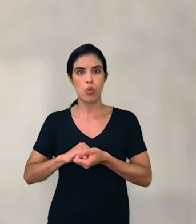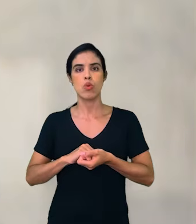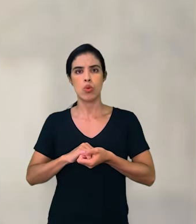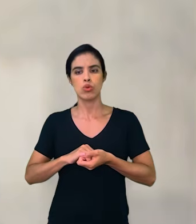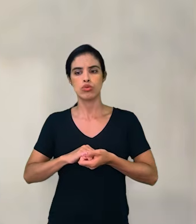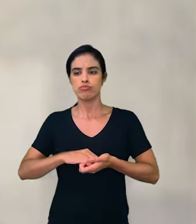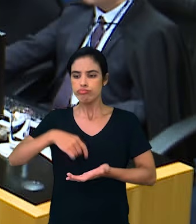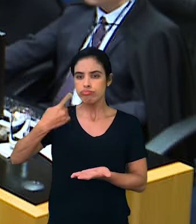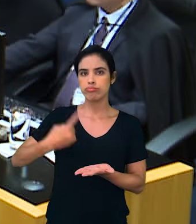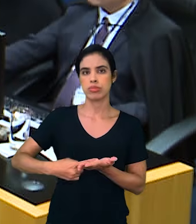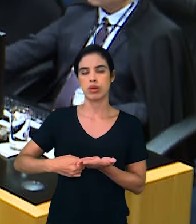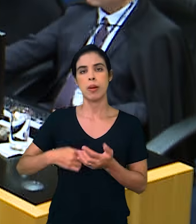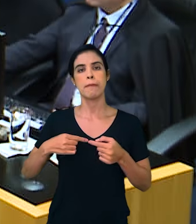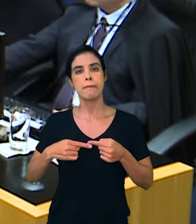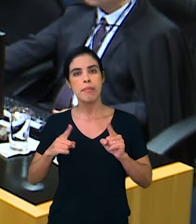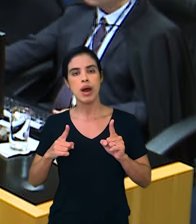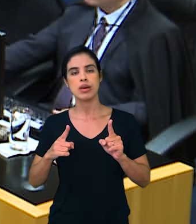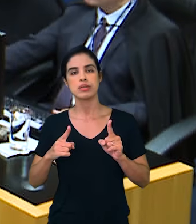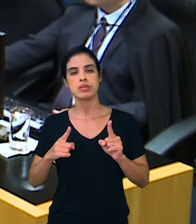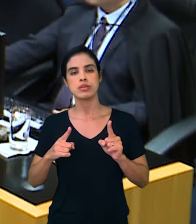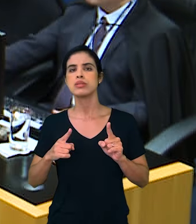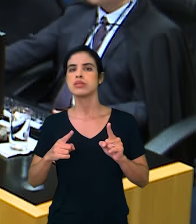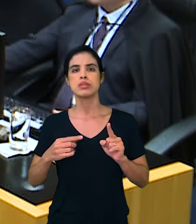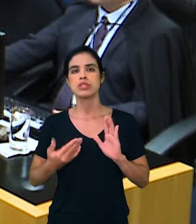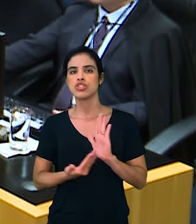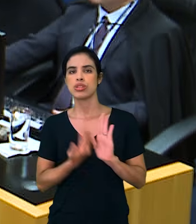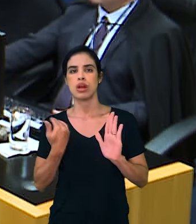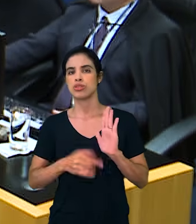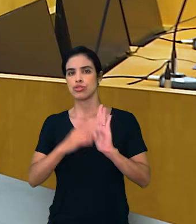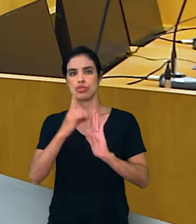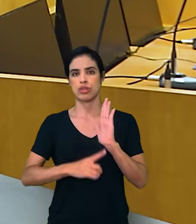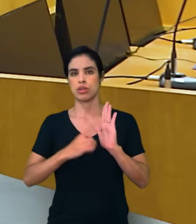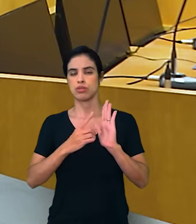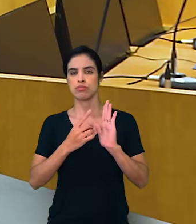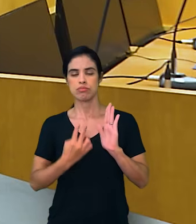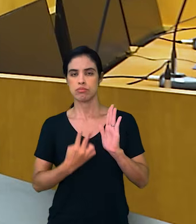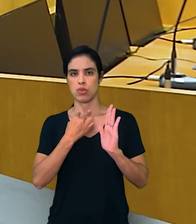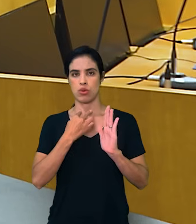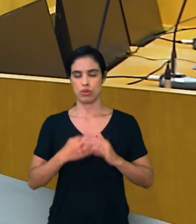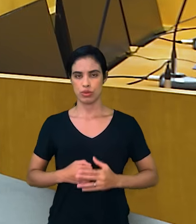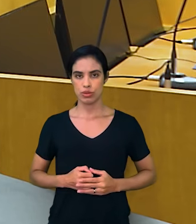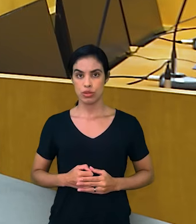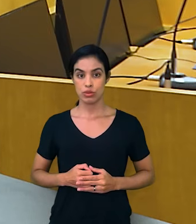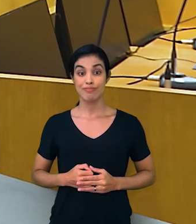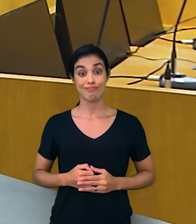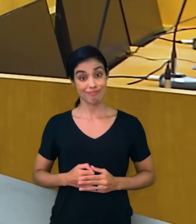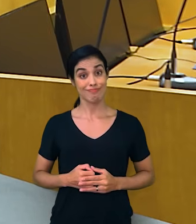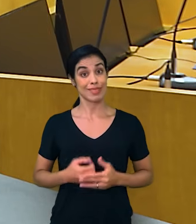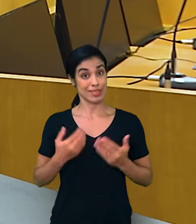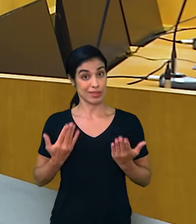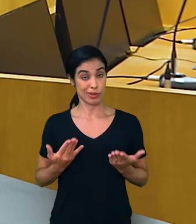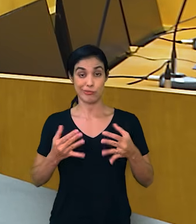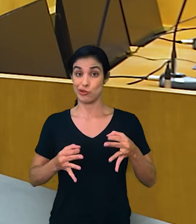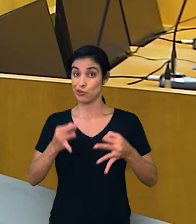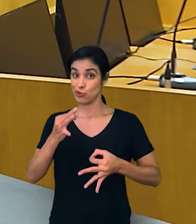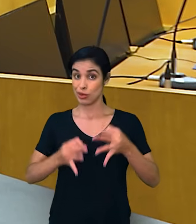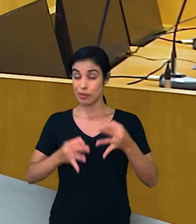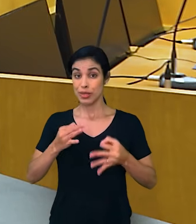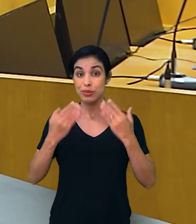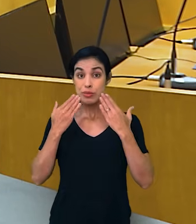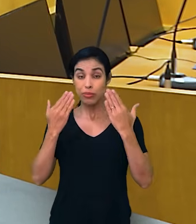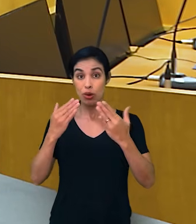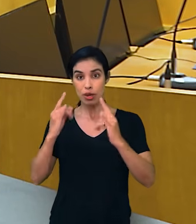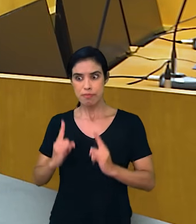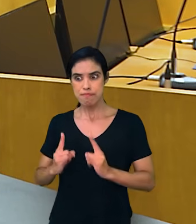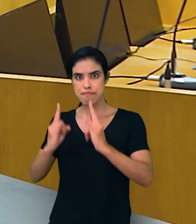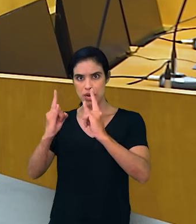desde que não envolva direitos considerados indisponíveis. Na prática, essa decisão reforça que os condomínios de